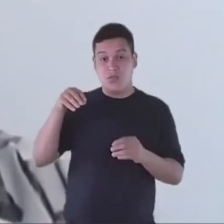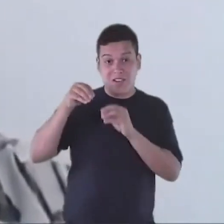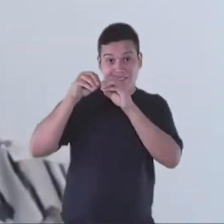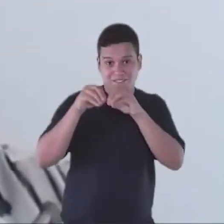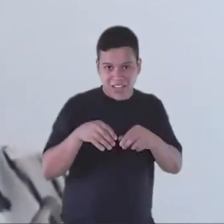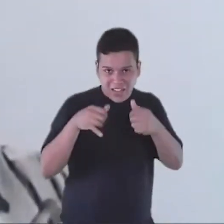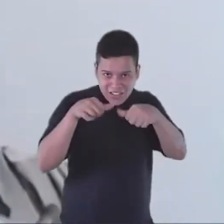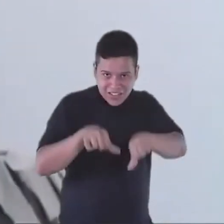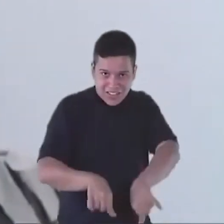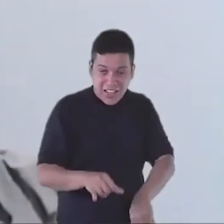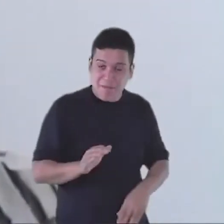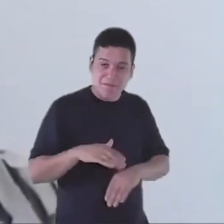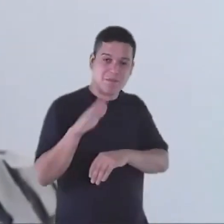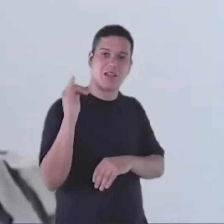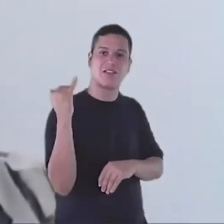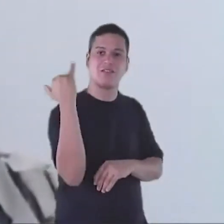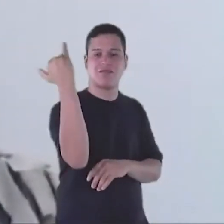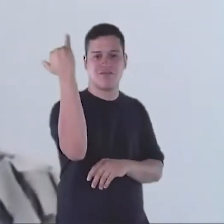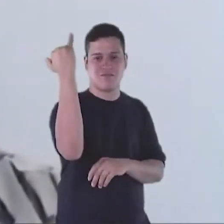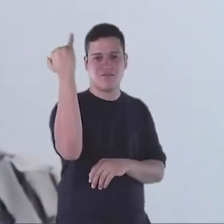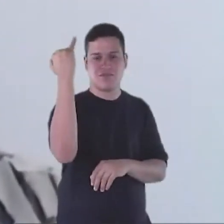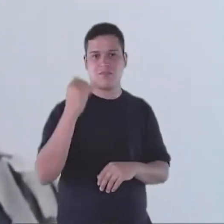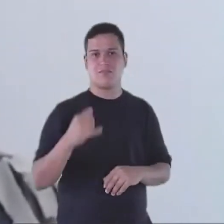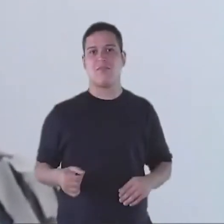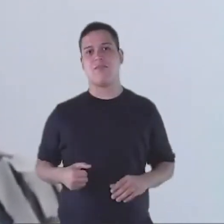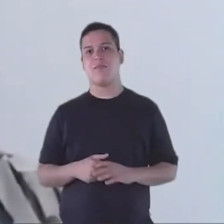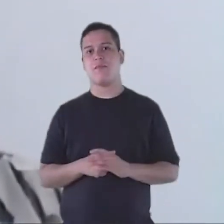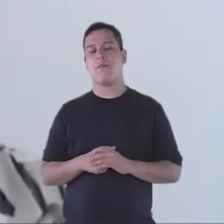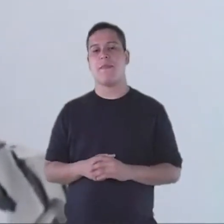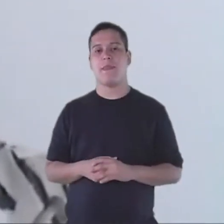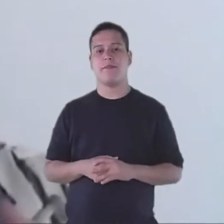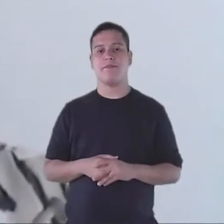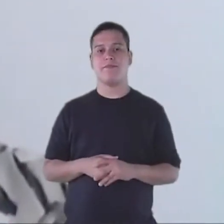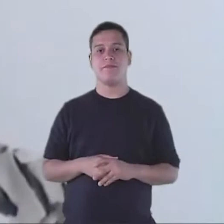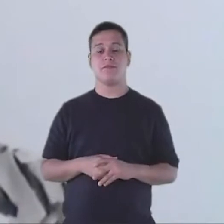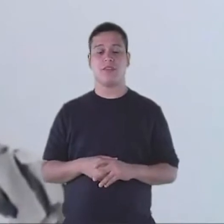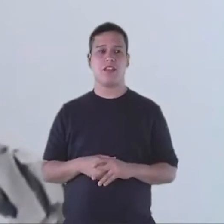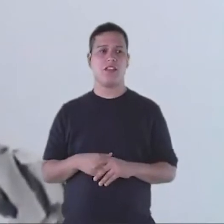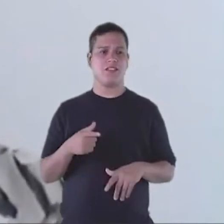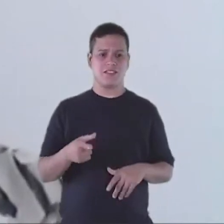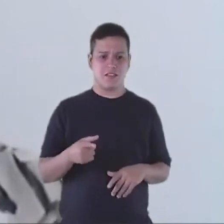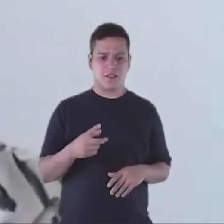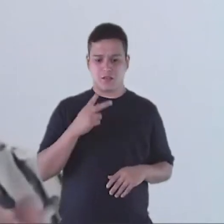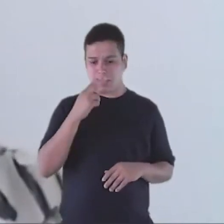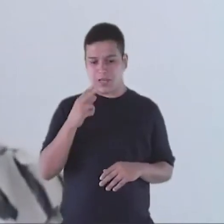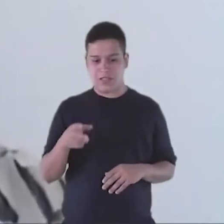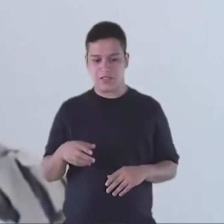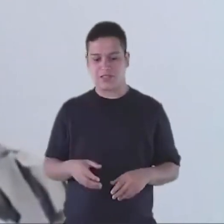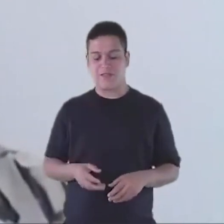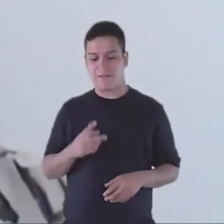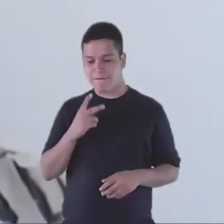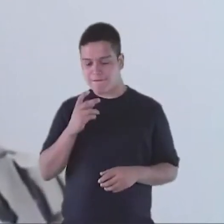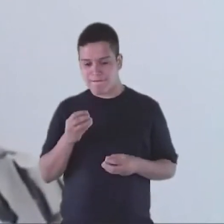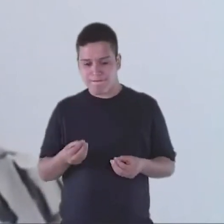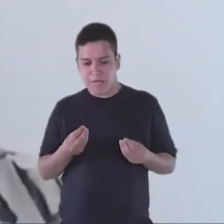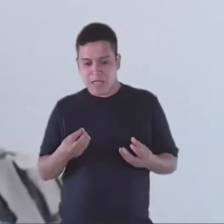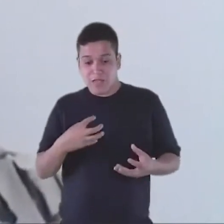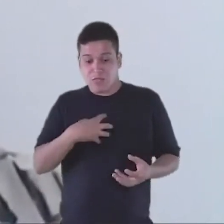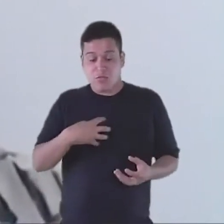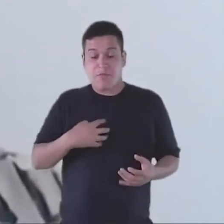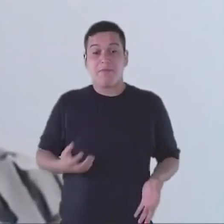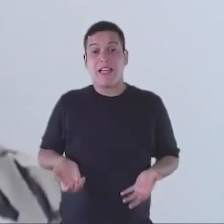É uma delicadeza sobrevivente. É uma sutileza